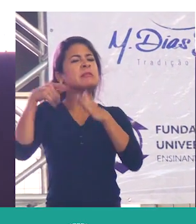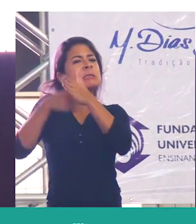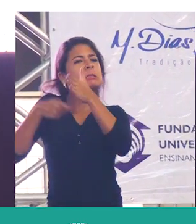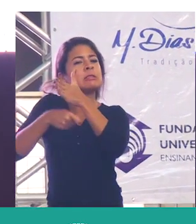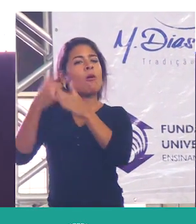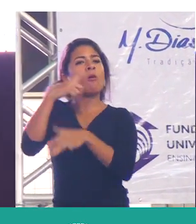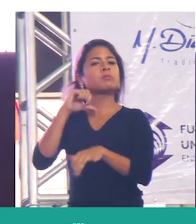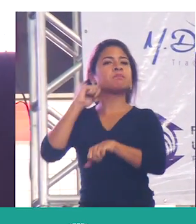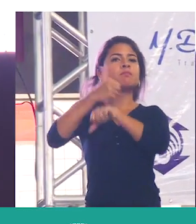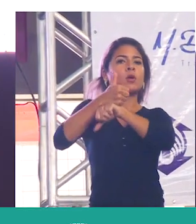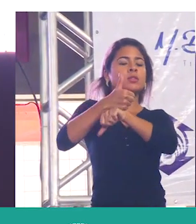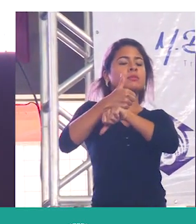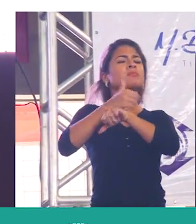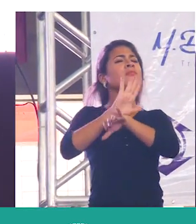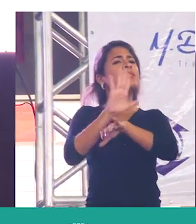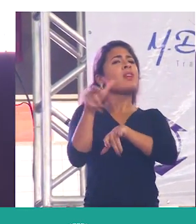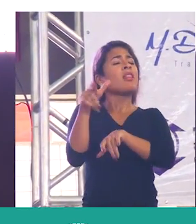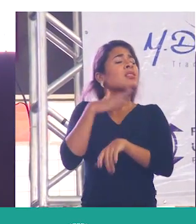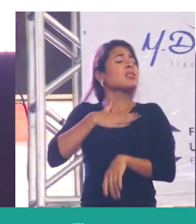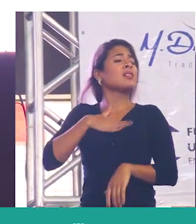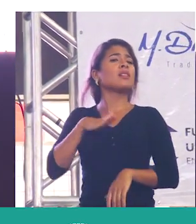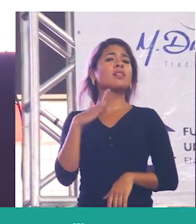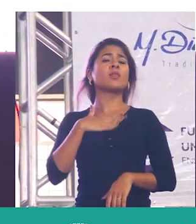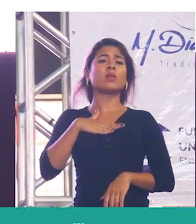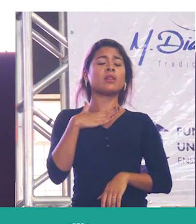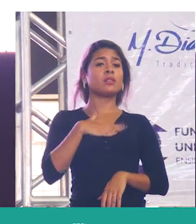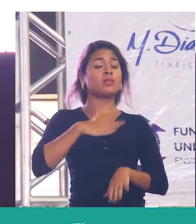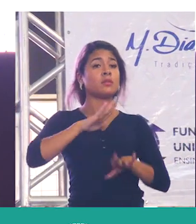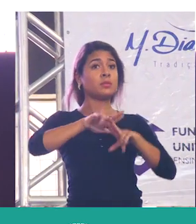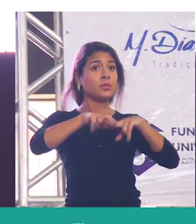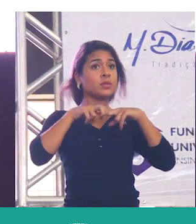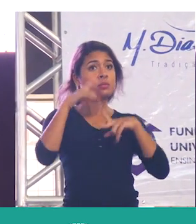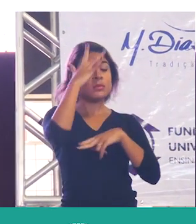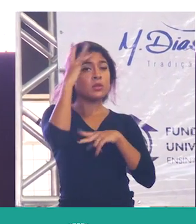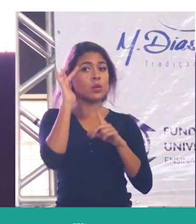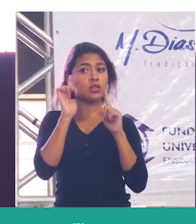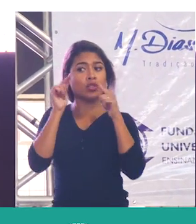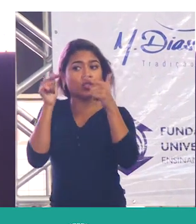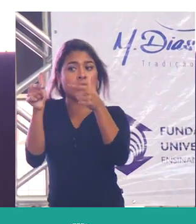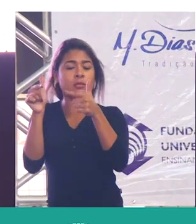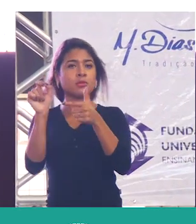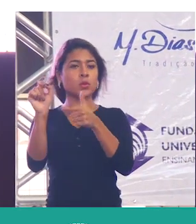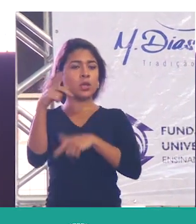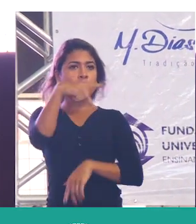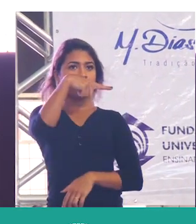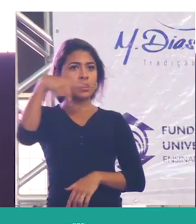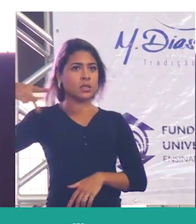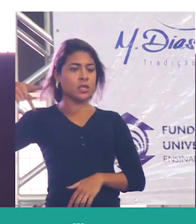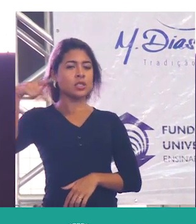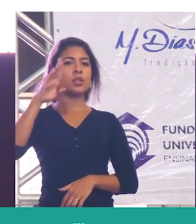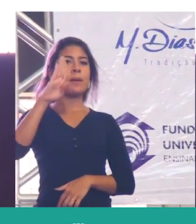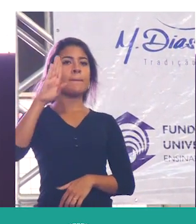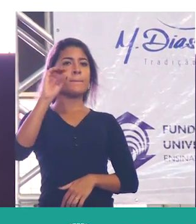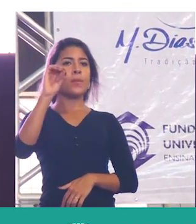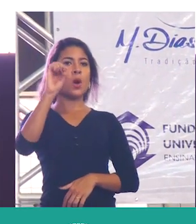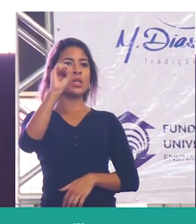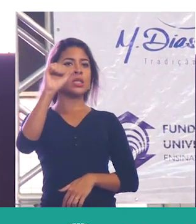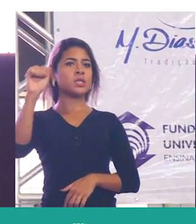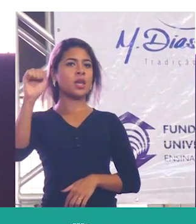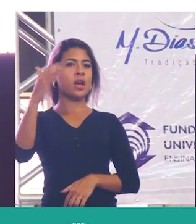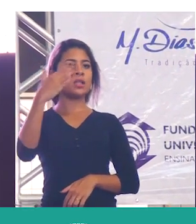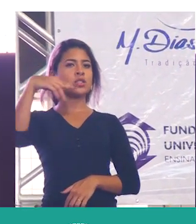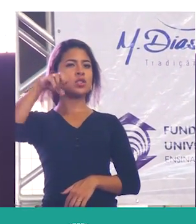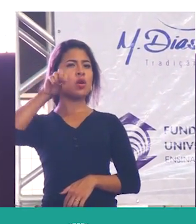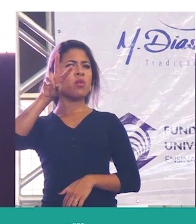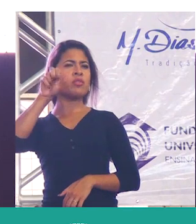ele era muito tranquilo, tanto que ele vai receber o apelido de presidente Bossa Nova. Sabe o que é